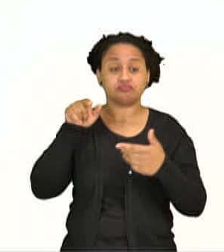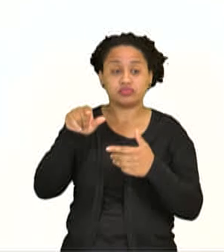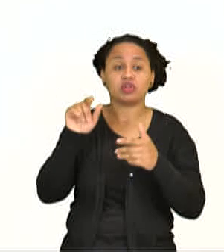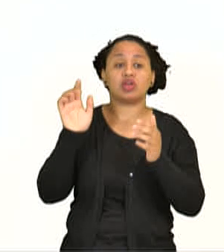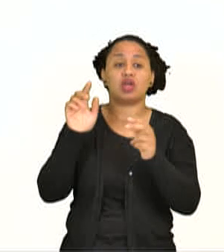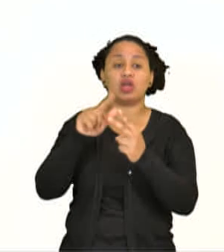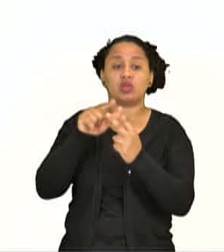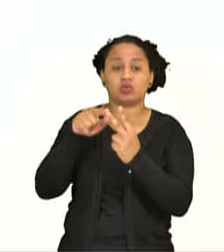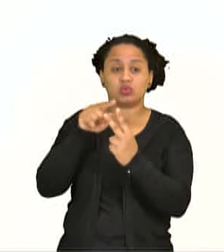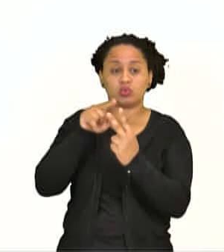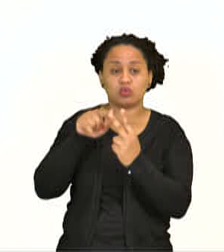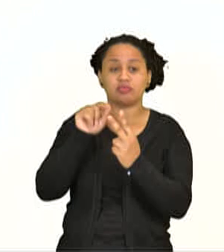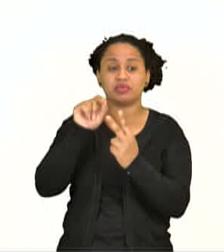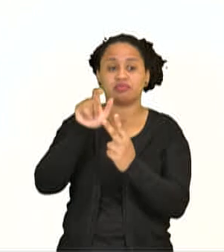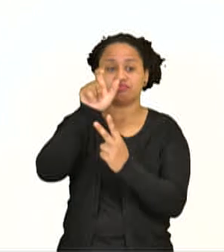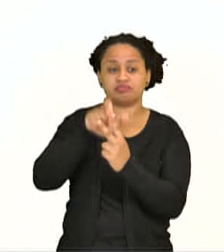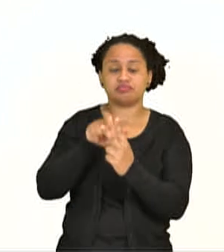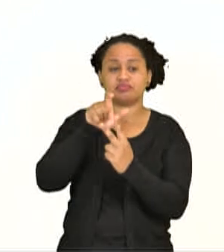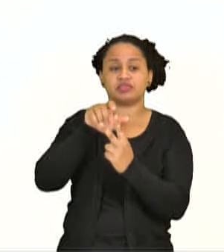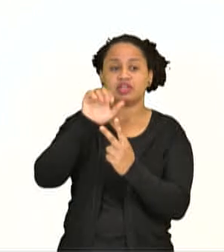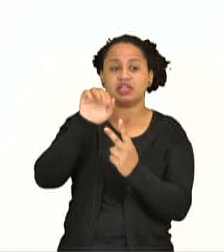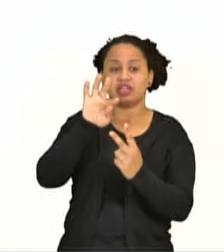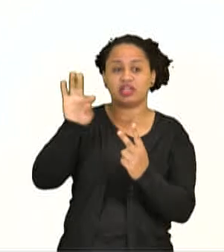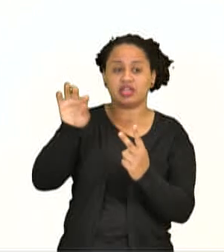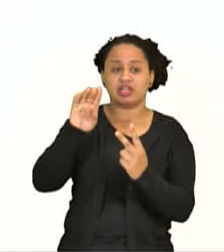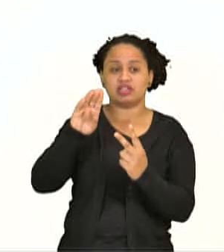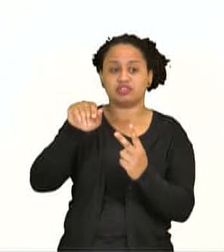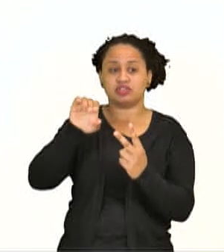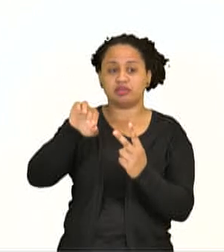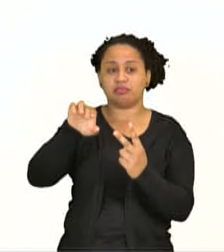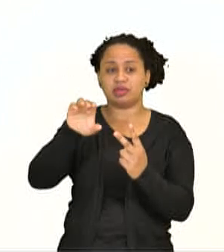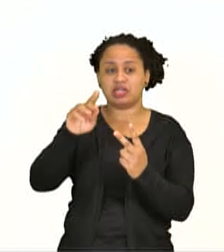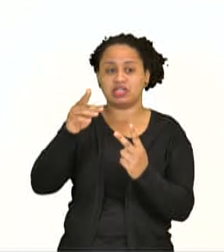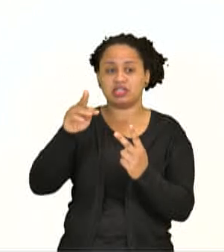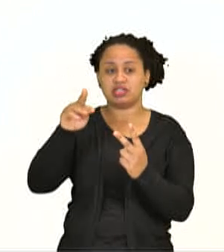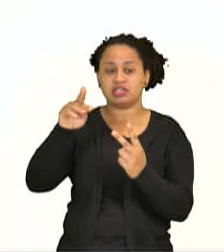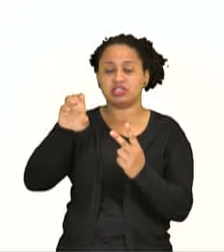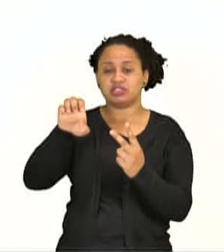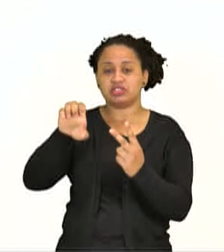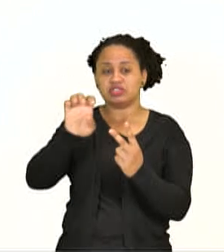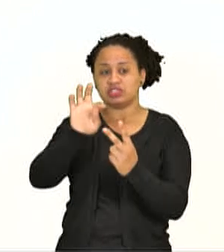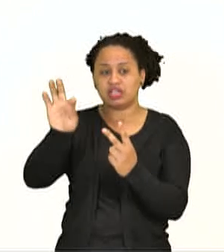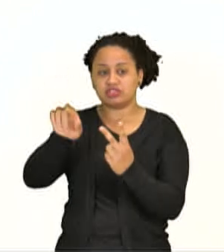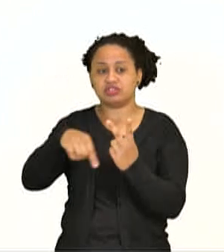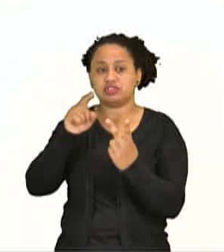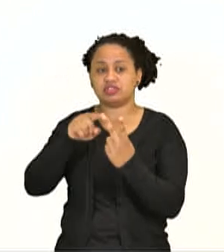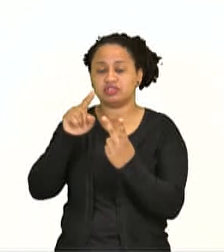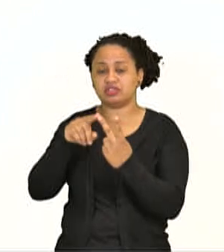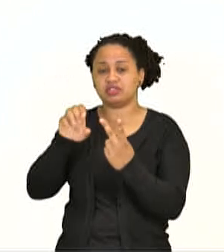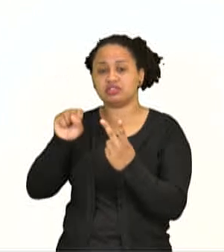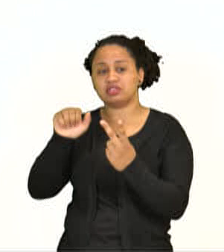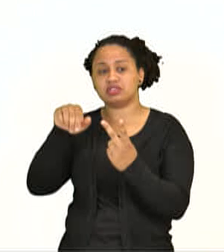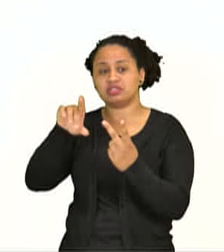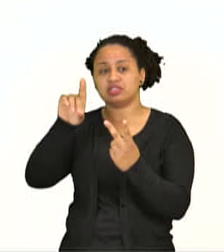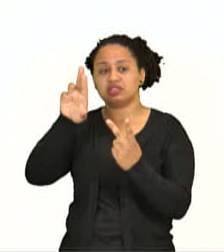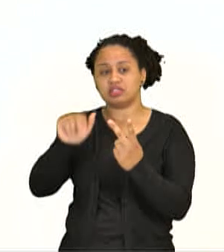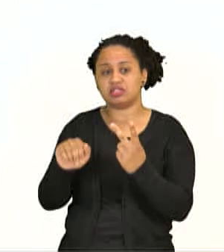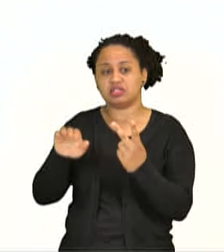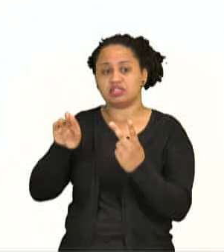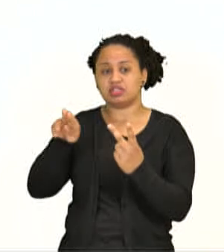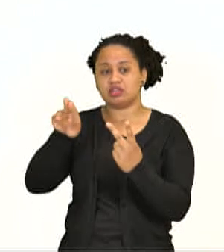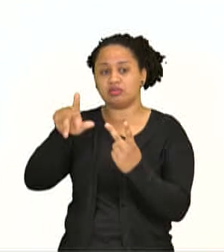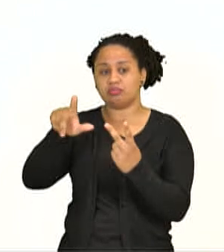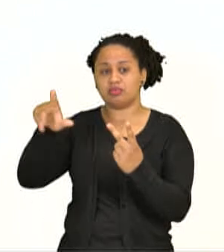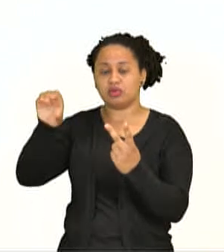comando do elenco é formada por Kate Blanchett e Sandra Bullock, de quem partiu a ideia do projeto. Ela